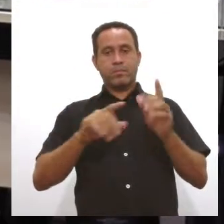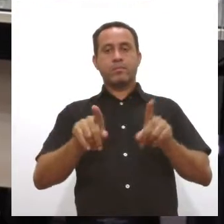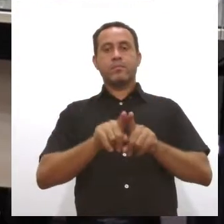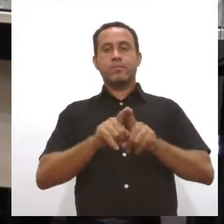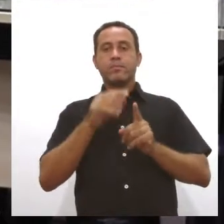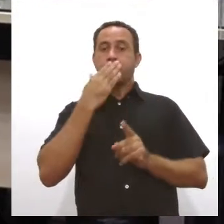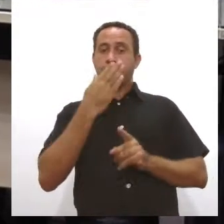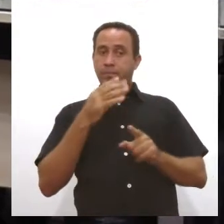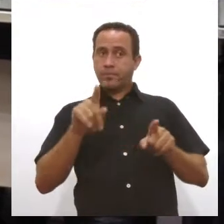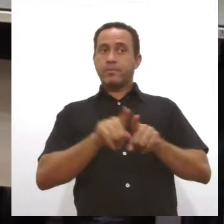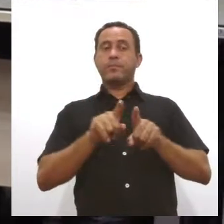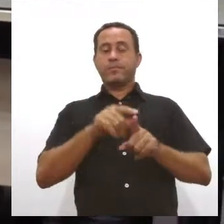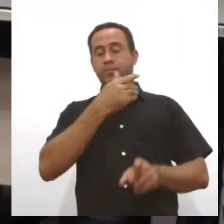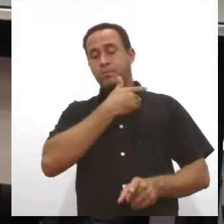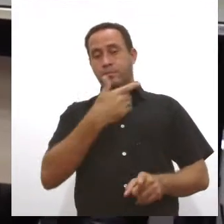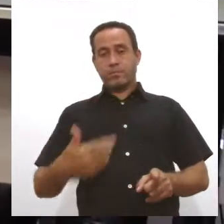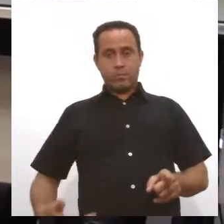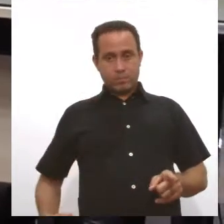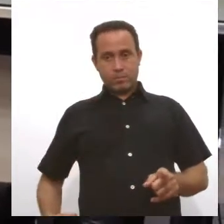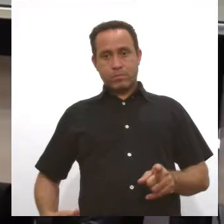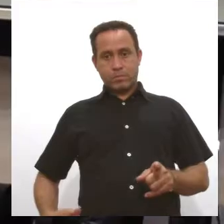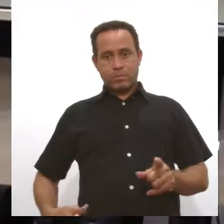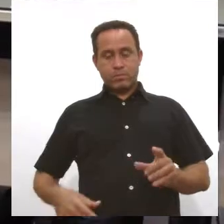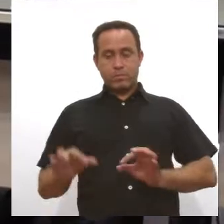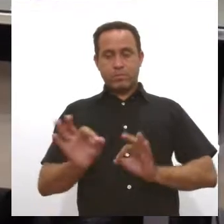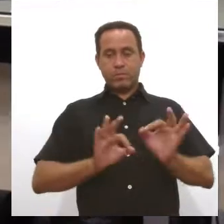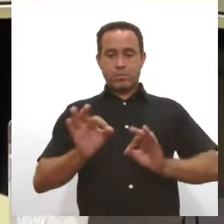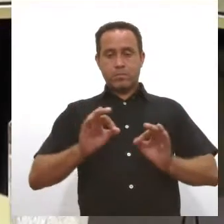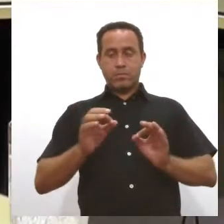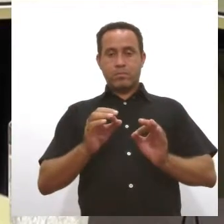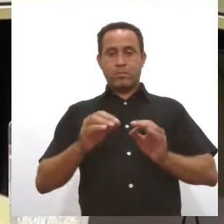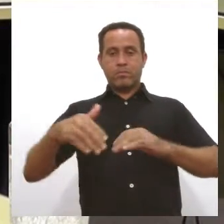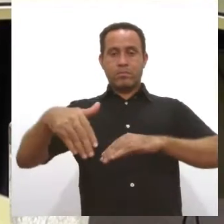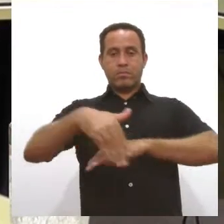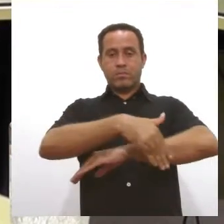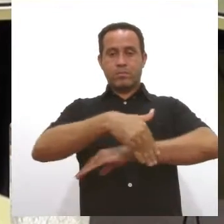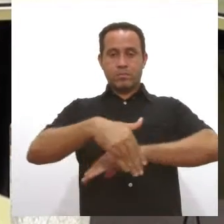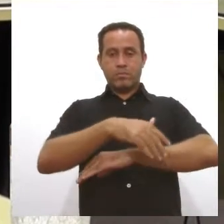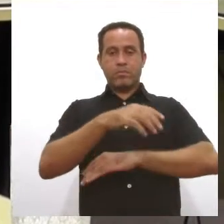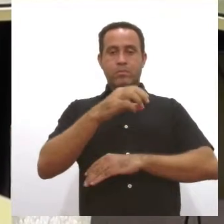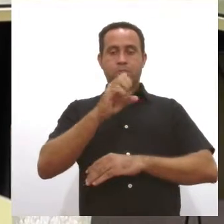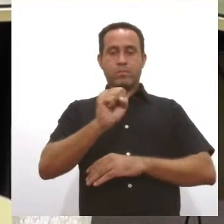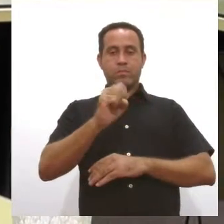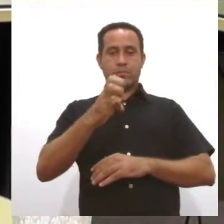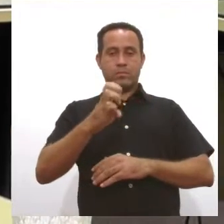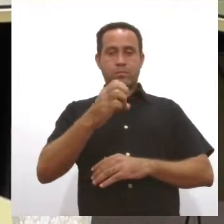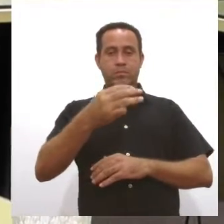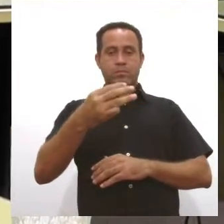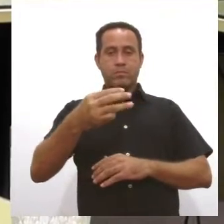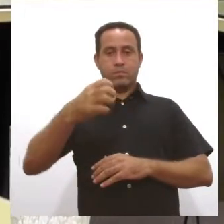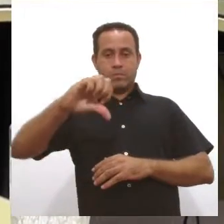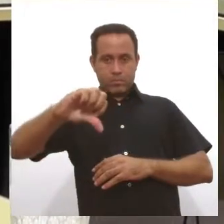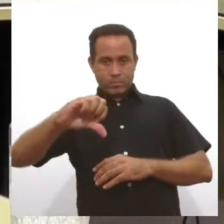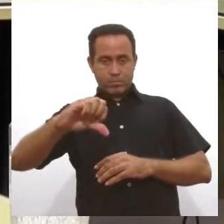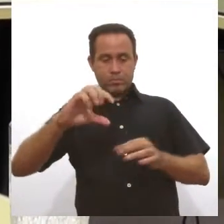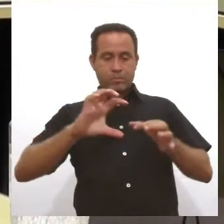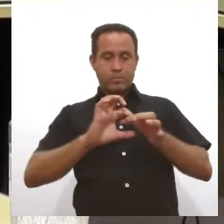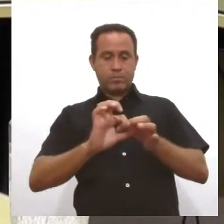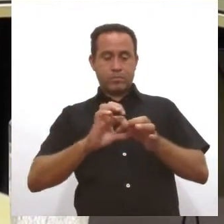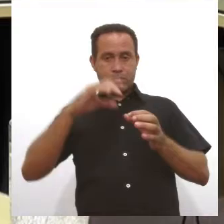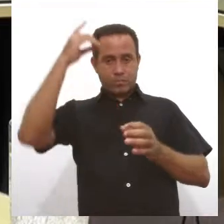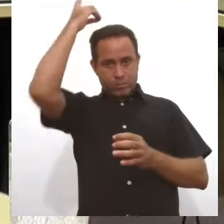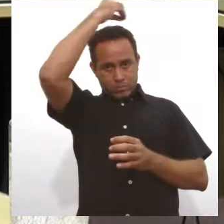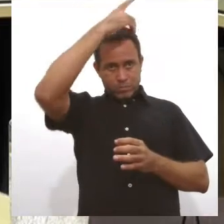solicitam também ao governador a revitalização da rodovia SE-339, que liga os municípios de Nossa Senhora das Dores